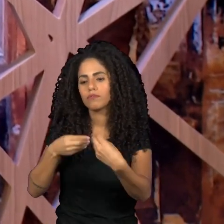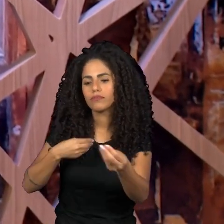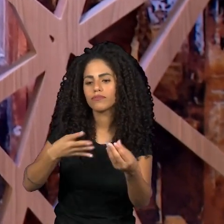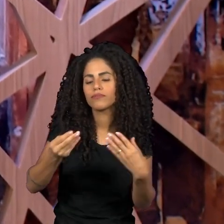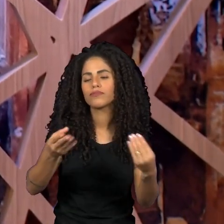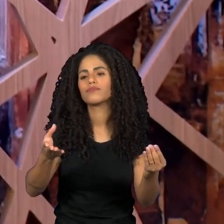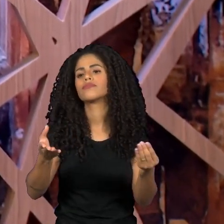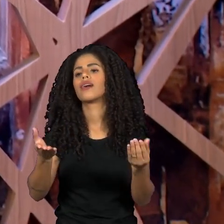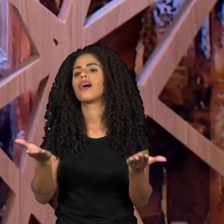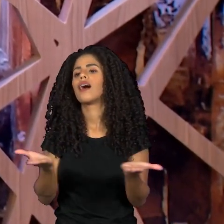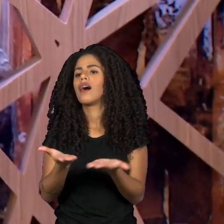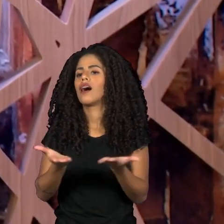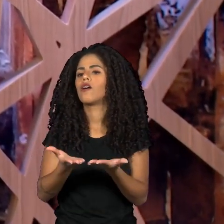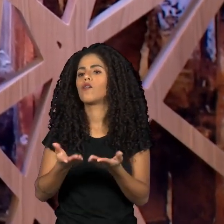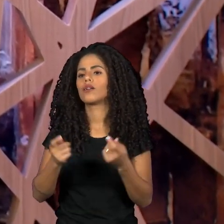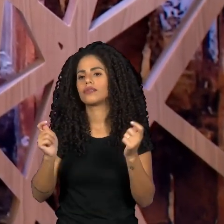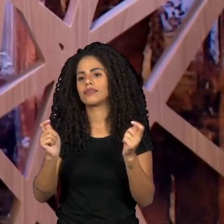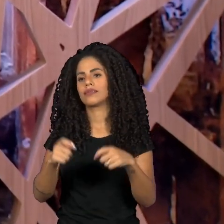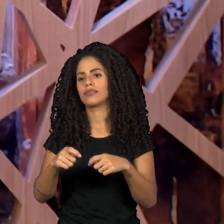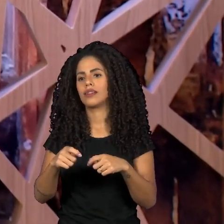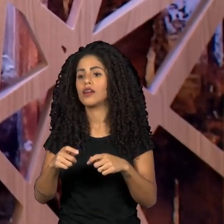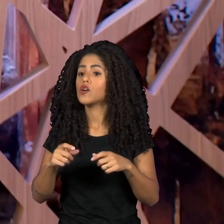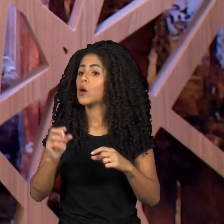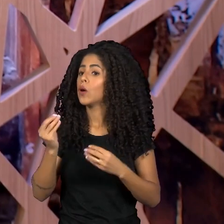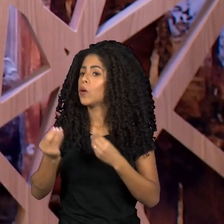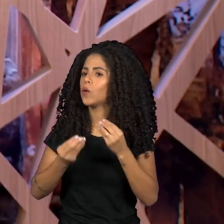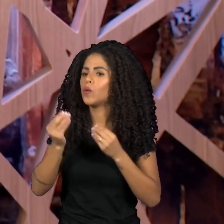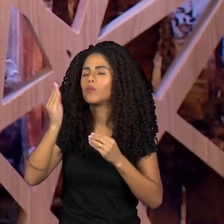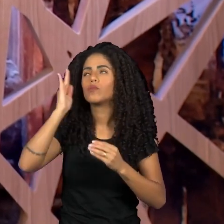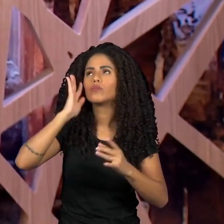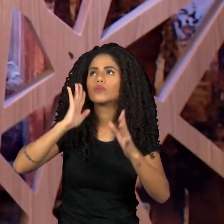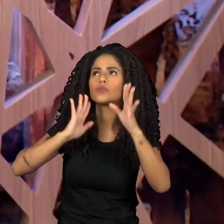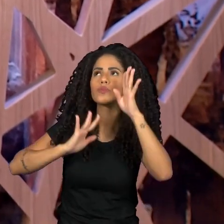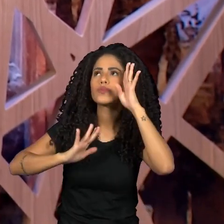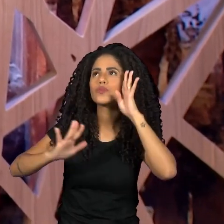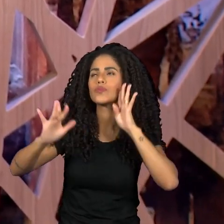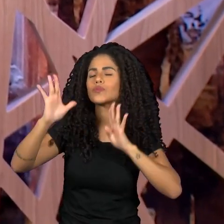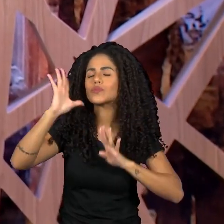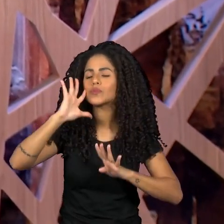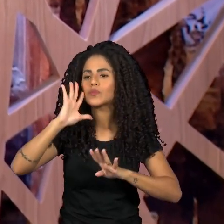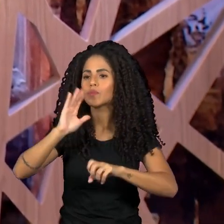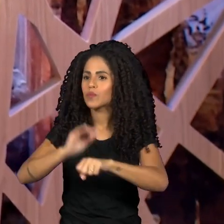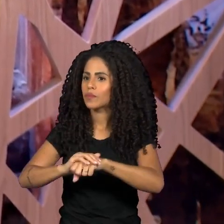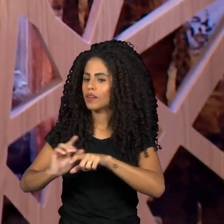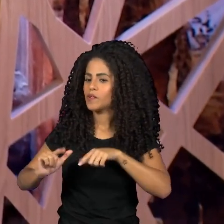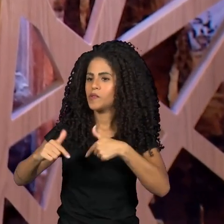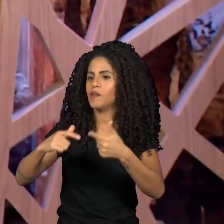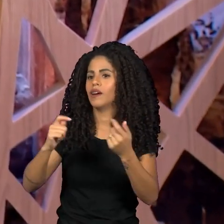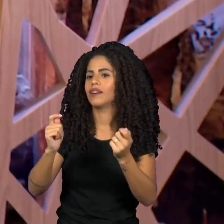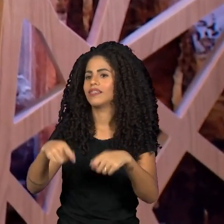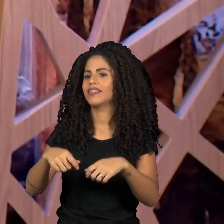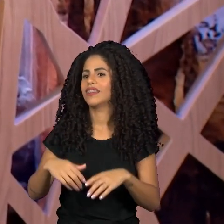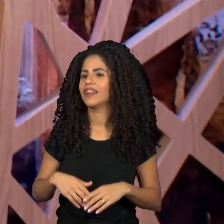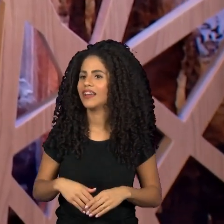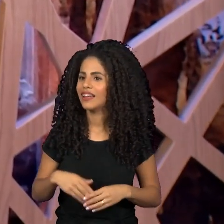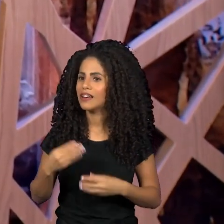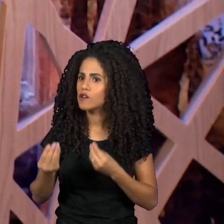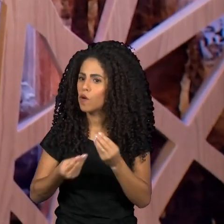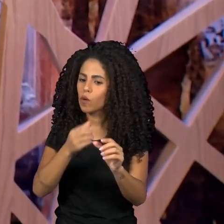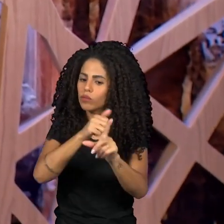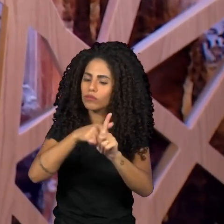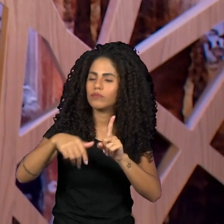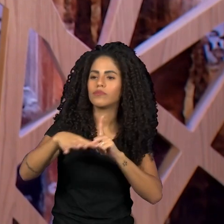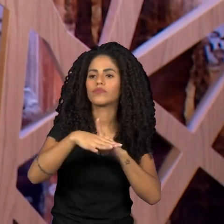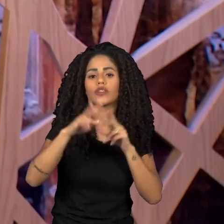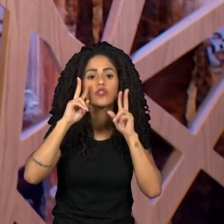nova subjetividade. Ou seja, é possível a gente sonhar e construir, né? Novas formas de sociabilidade,